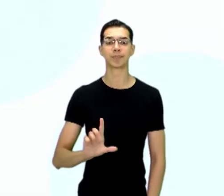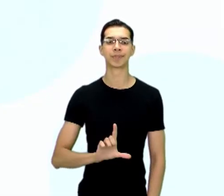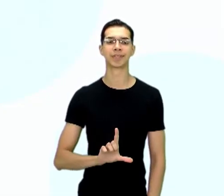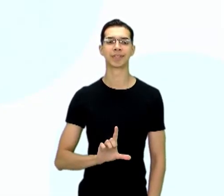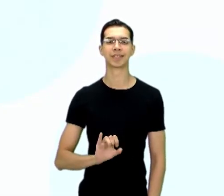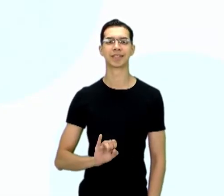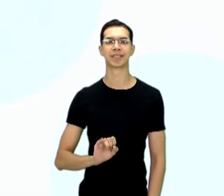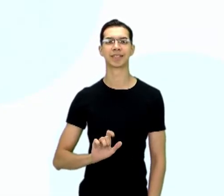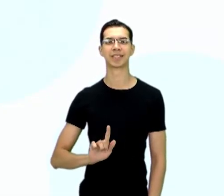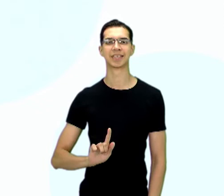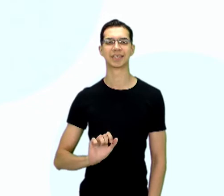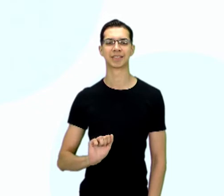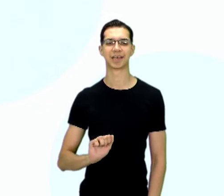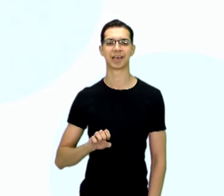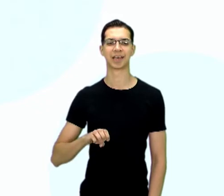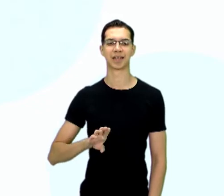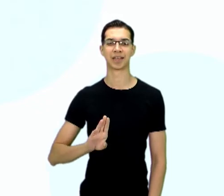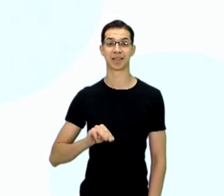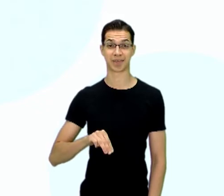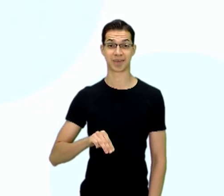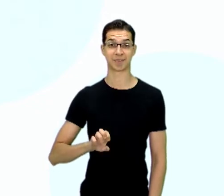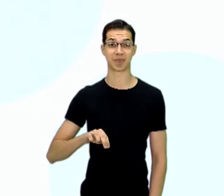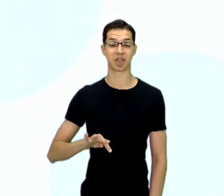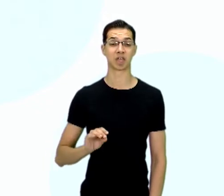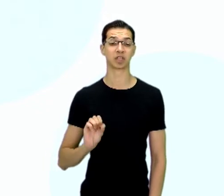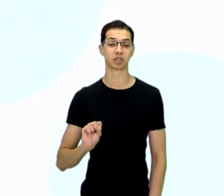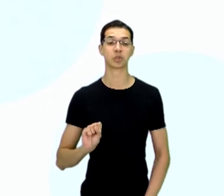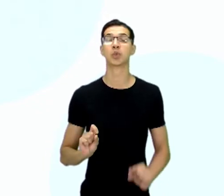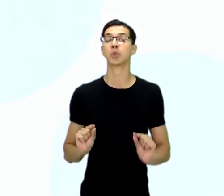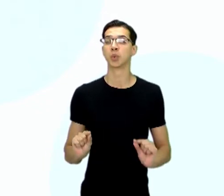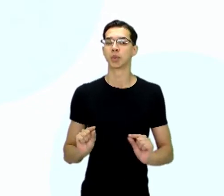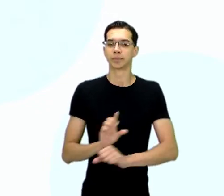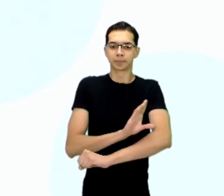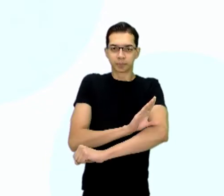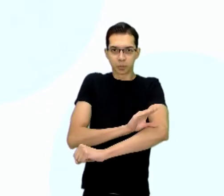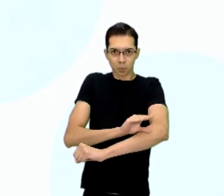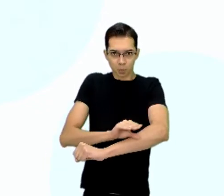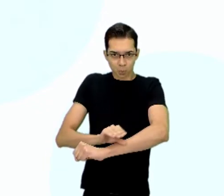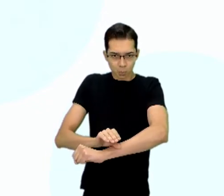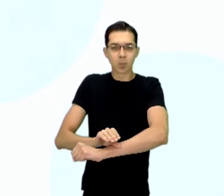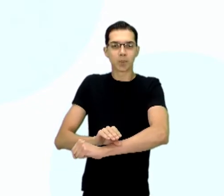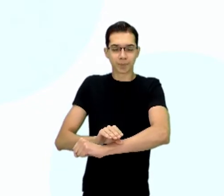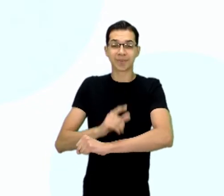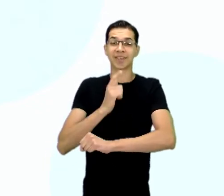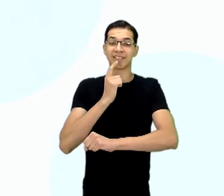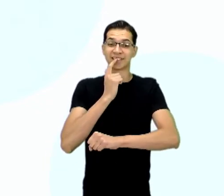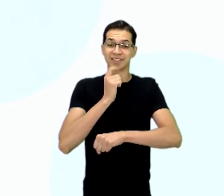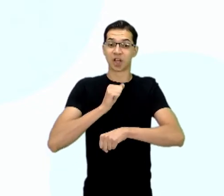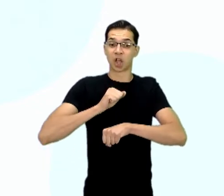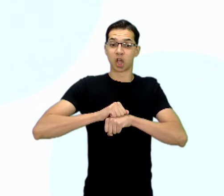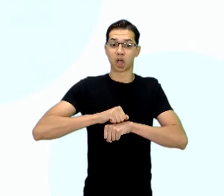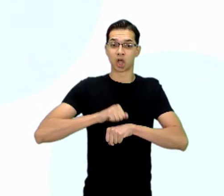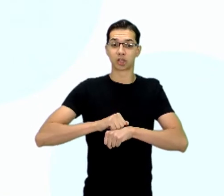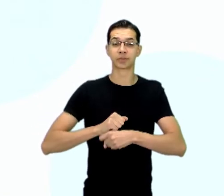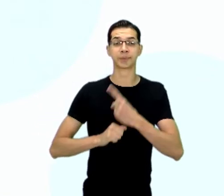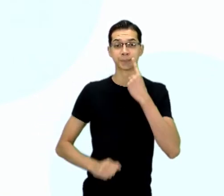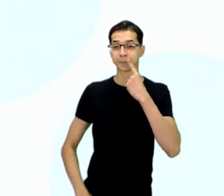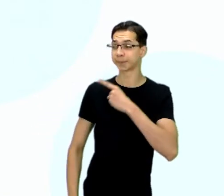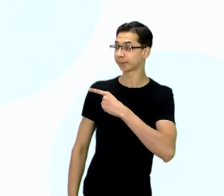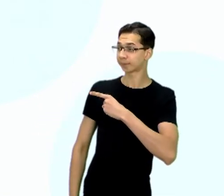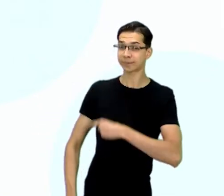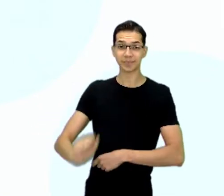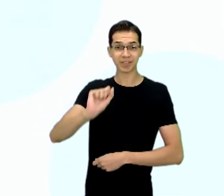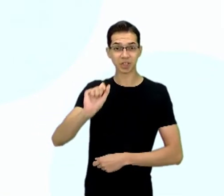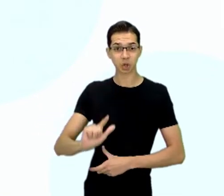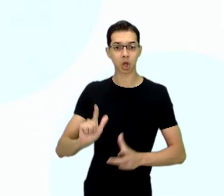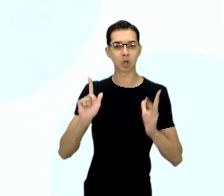vão proporcionar essa proximidade do músculo com os ossos, como está aqui ressaltando nesse círculo em